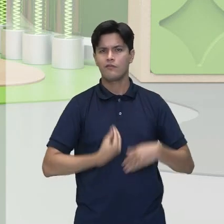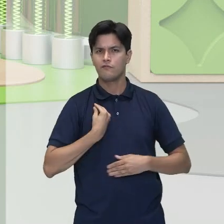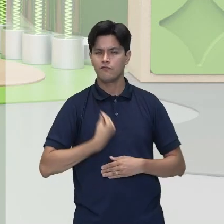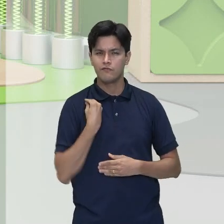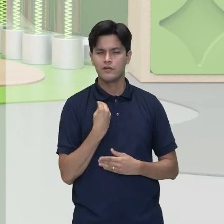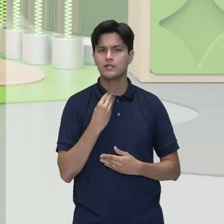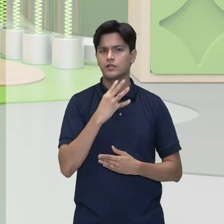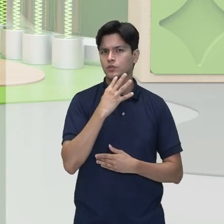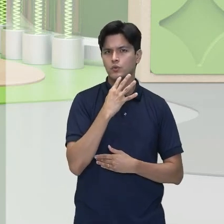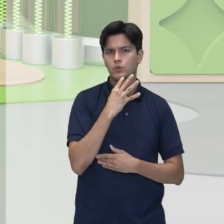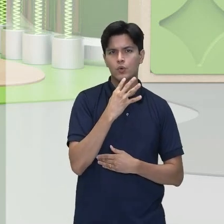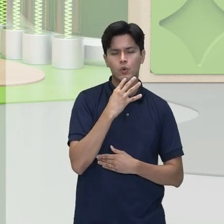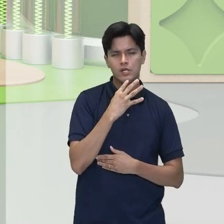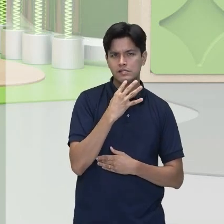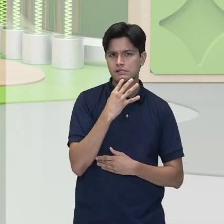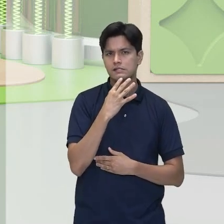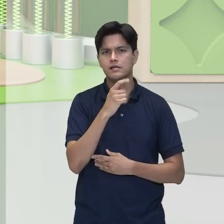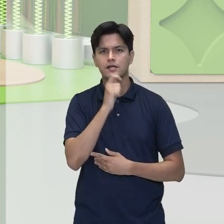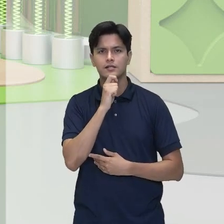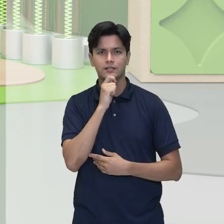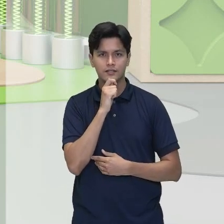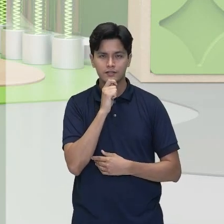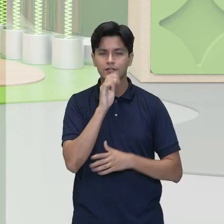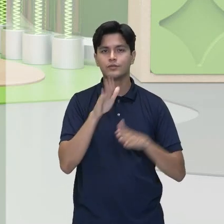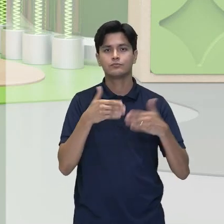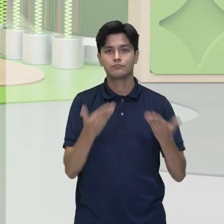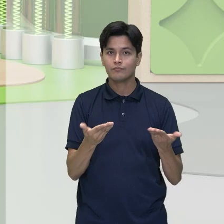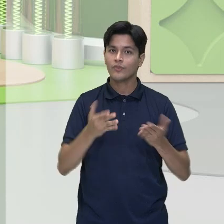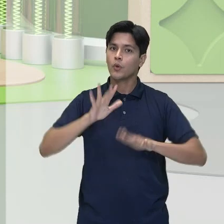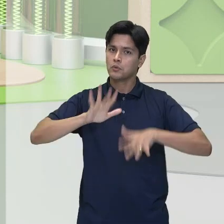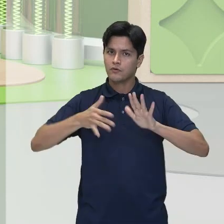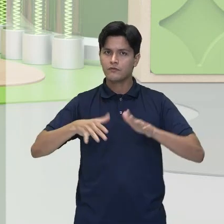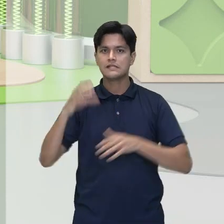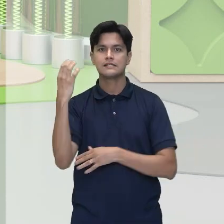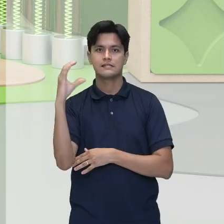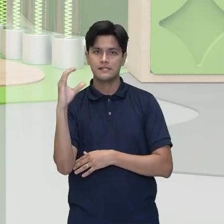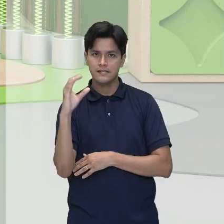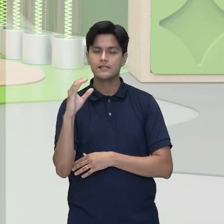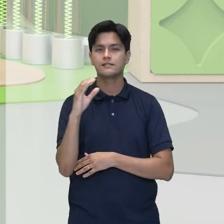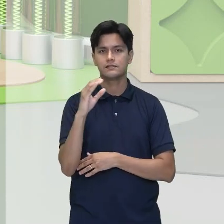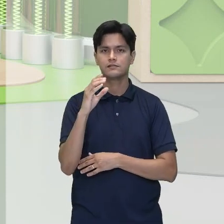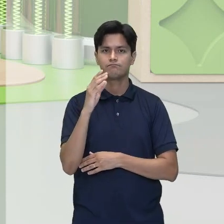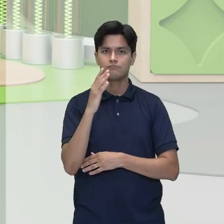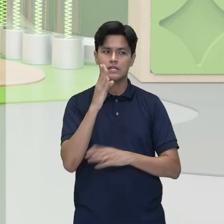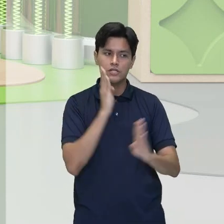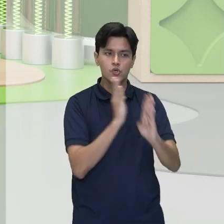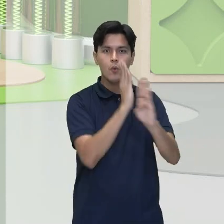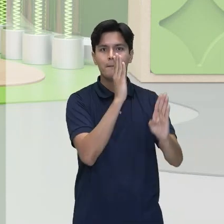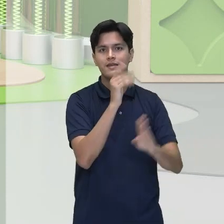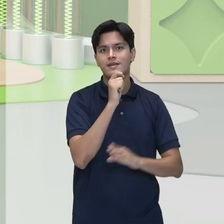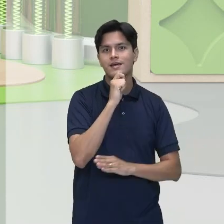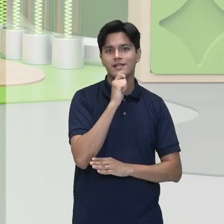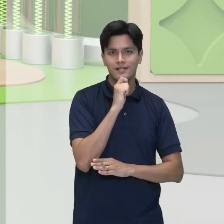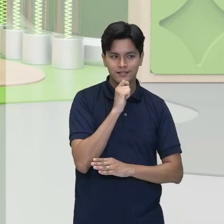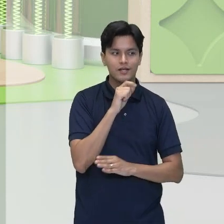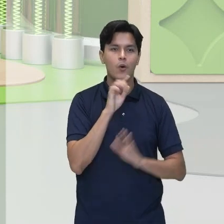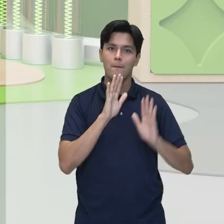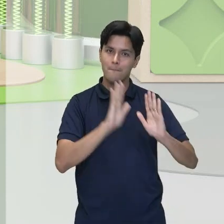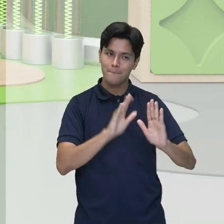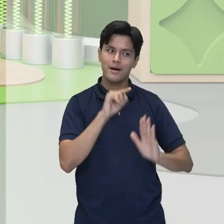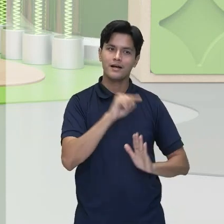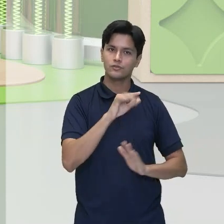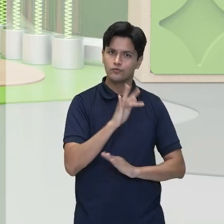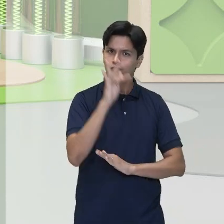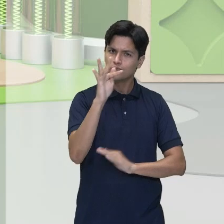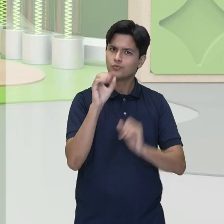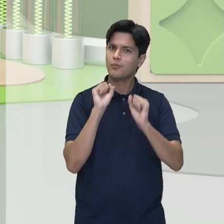essas espécies que podem ser a solução aí de doenças no futuro ou solução de outros